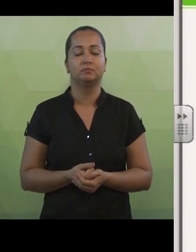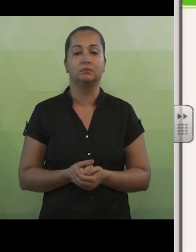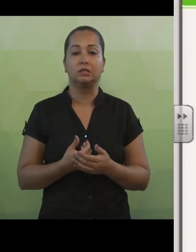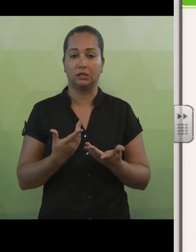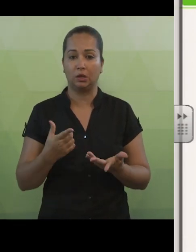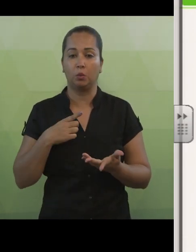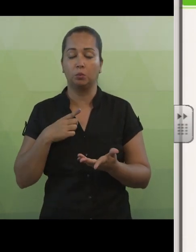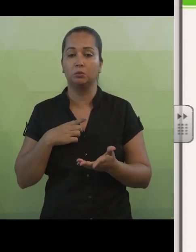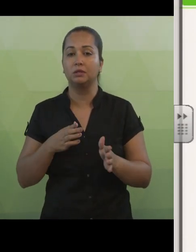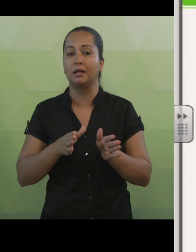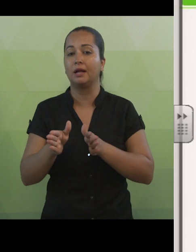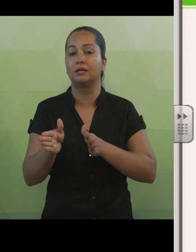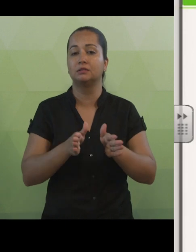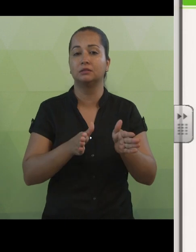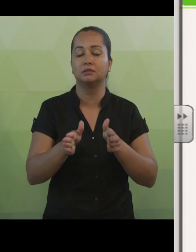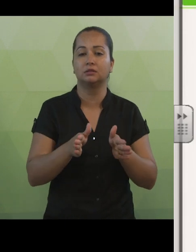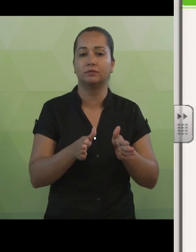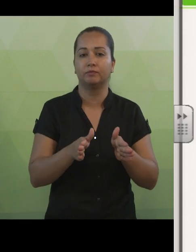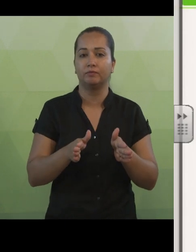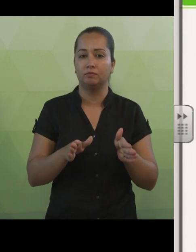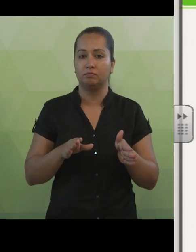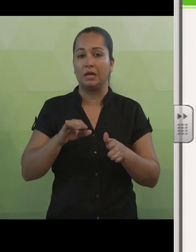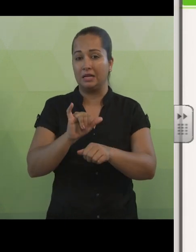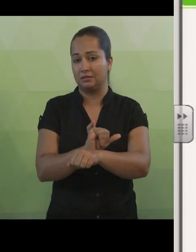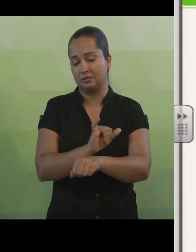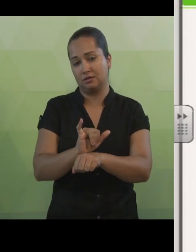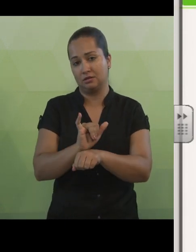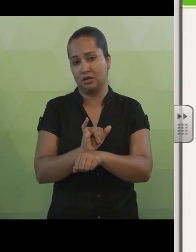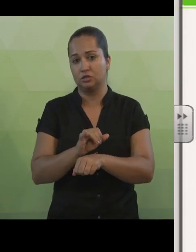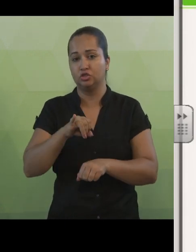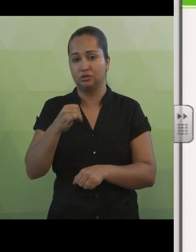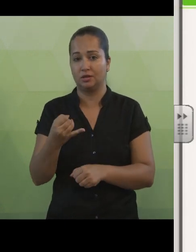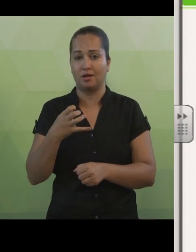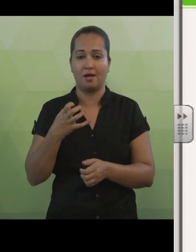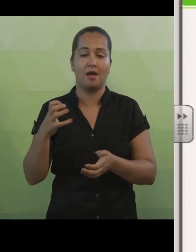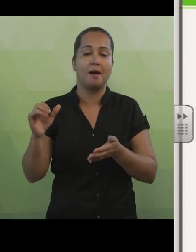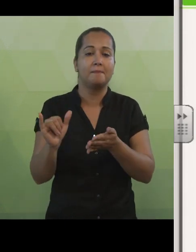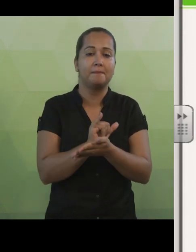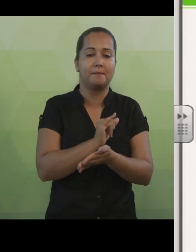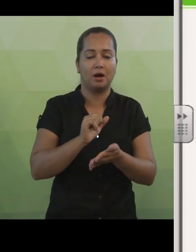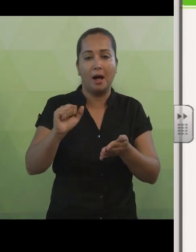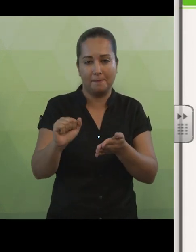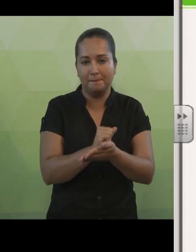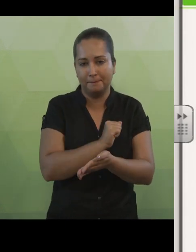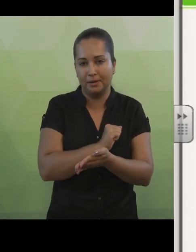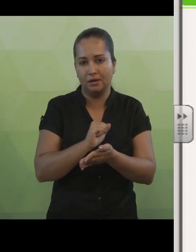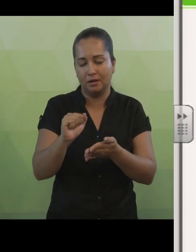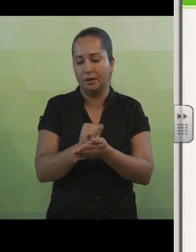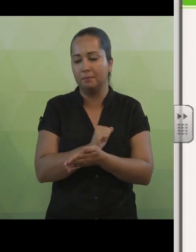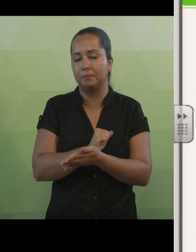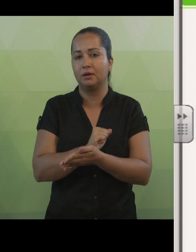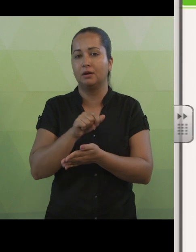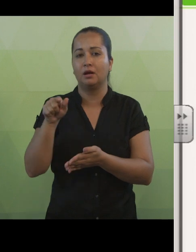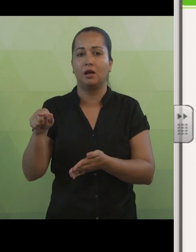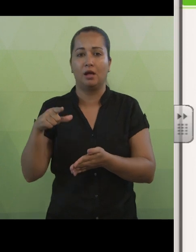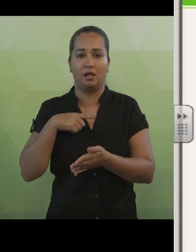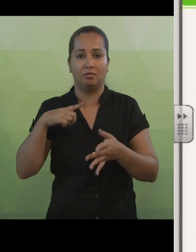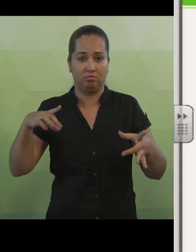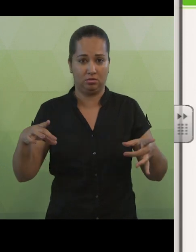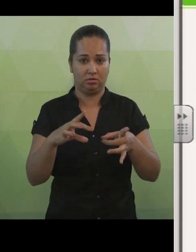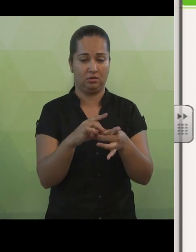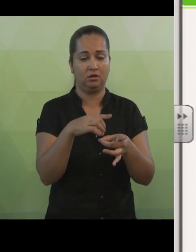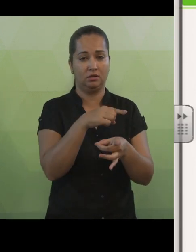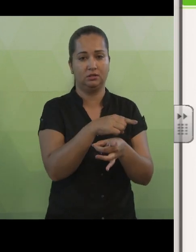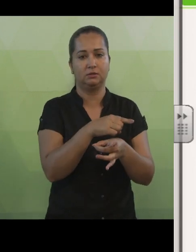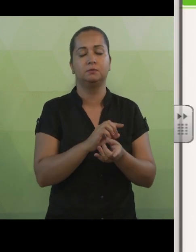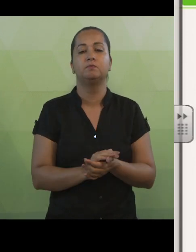uma alternativa para ele. Se a pessoa tentar deletar um dado que tem dependência com outros dados, de outras tabelas dentro do